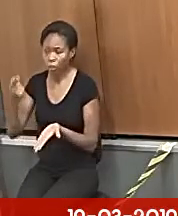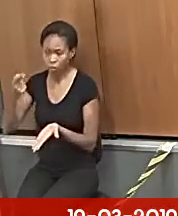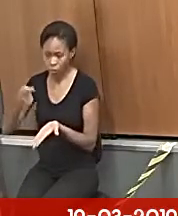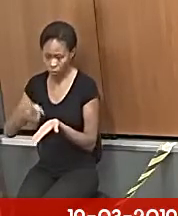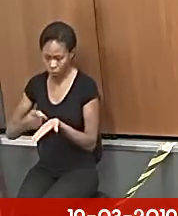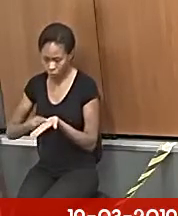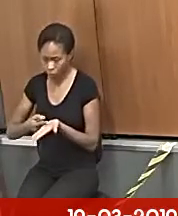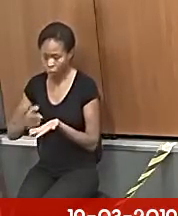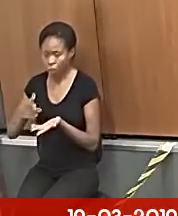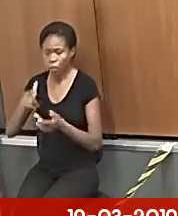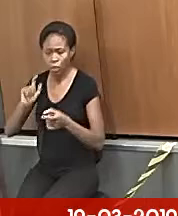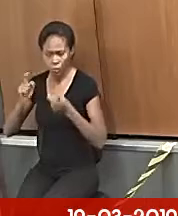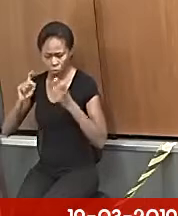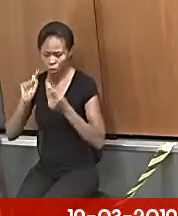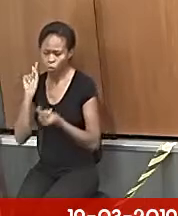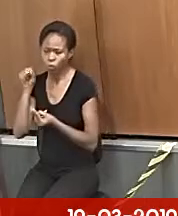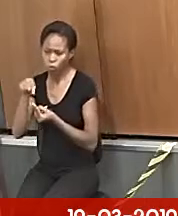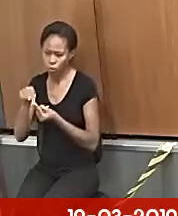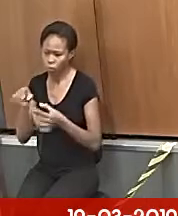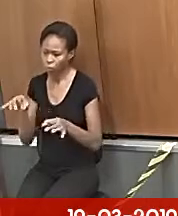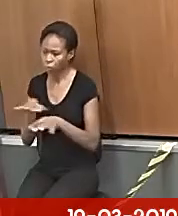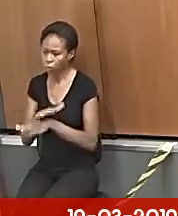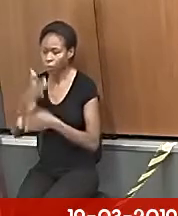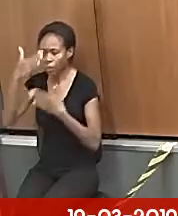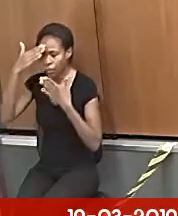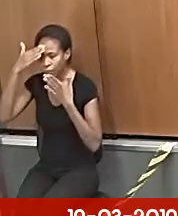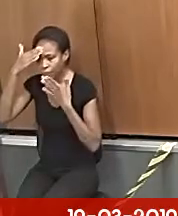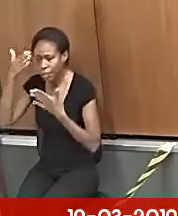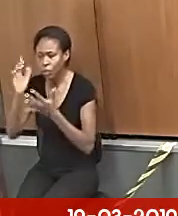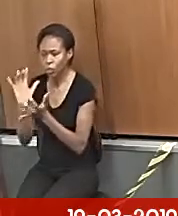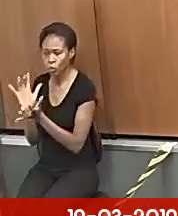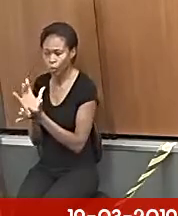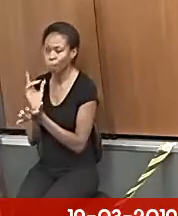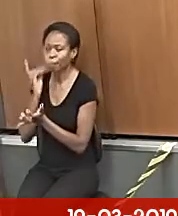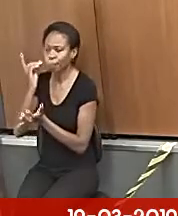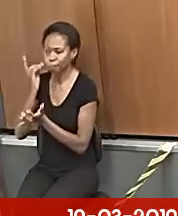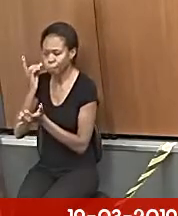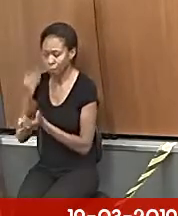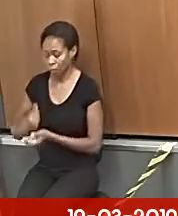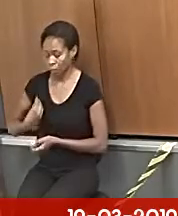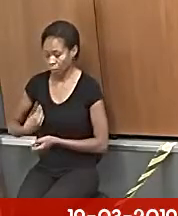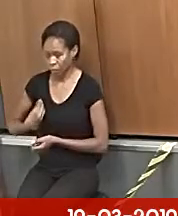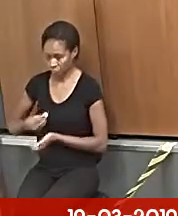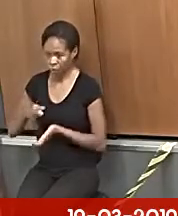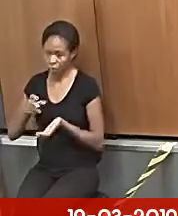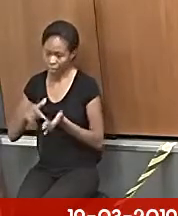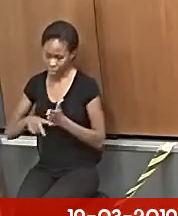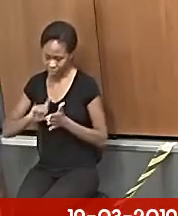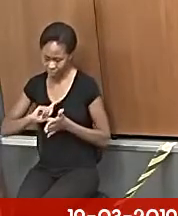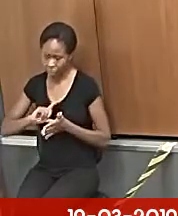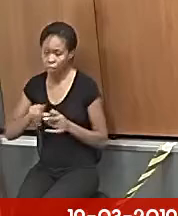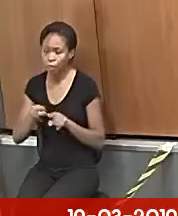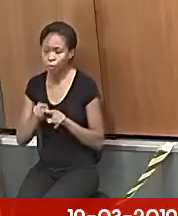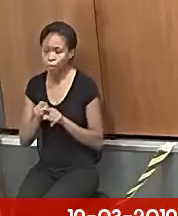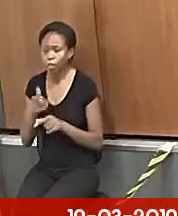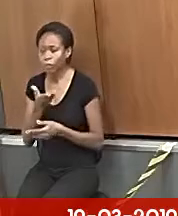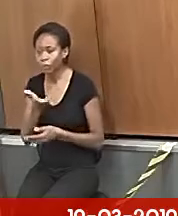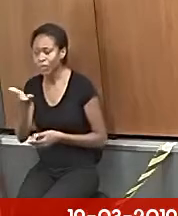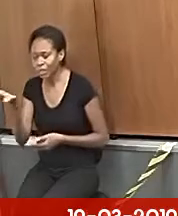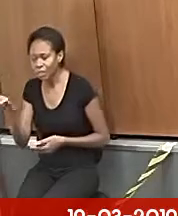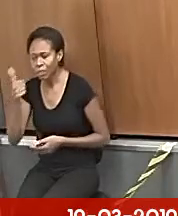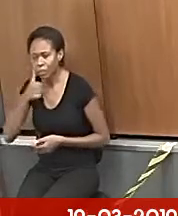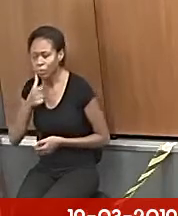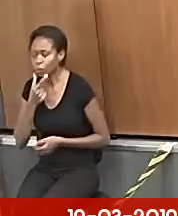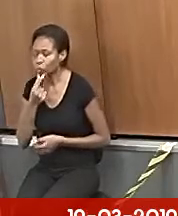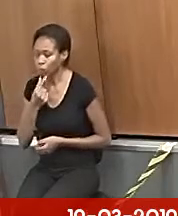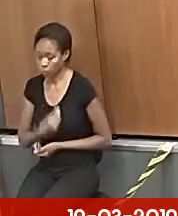a presidência agradece a presença dos parlamentares estiveram conosco mais cedo das senhoras e dos senhores convidados